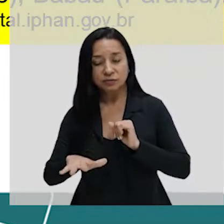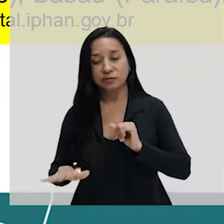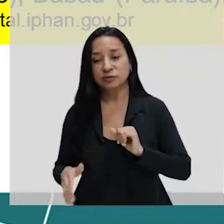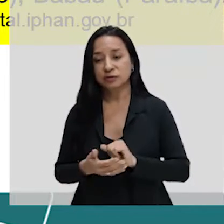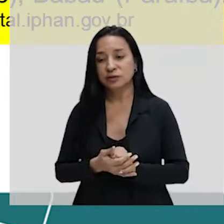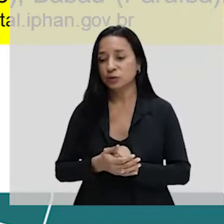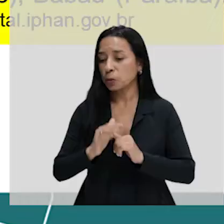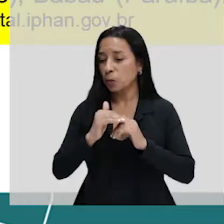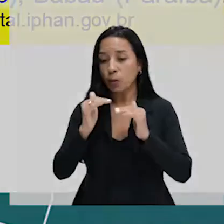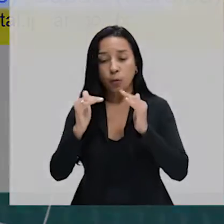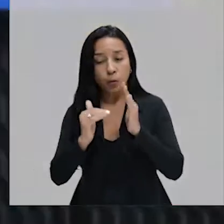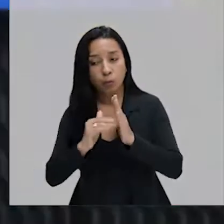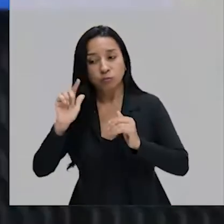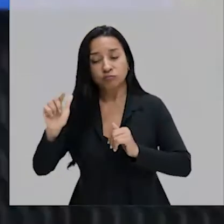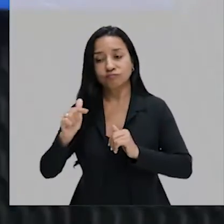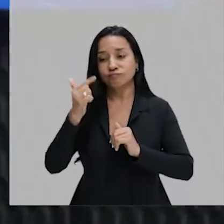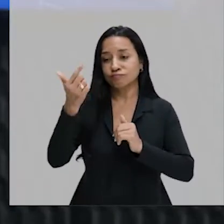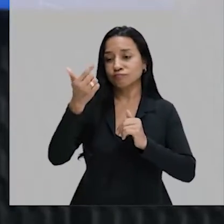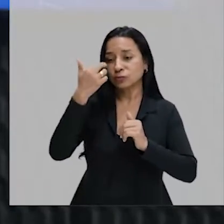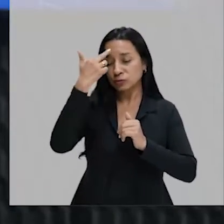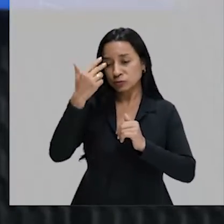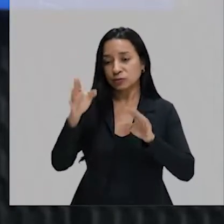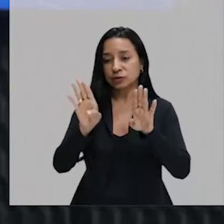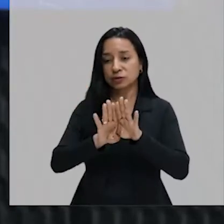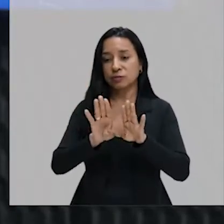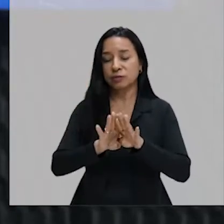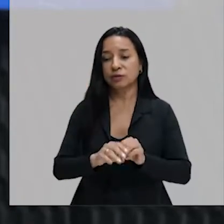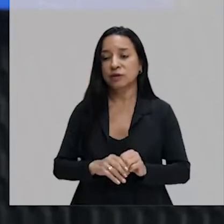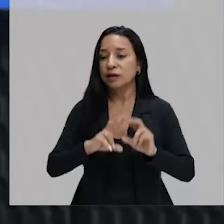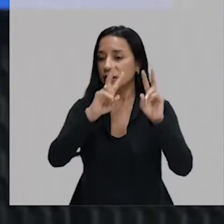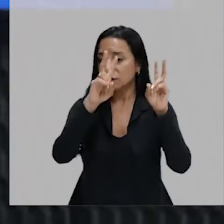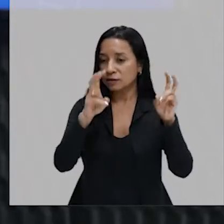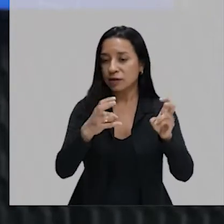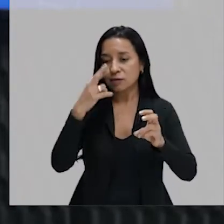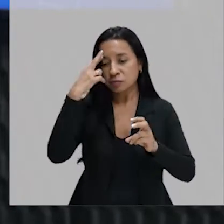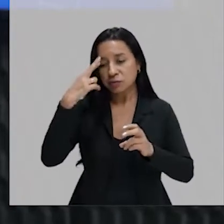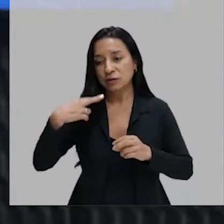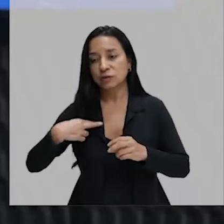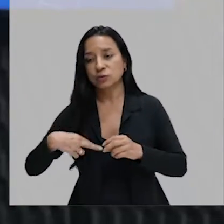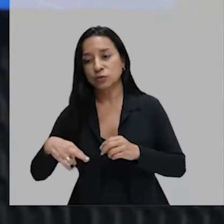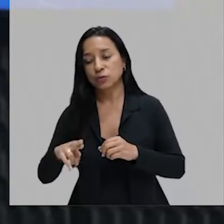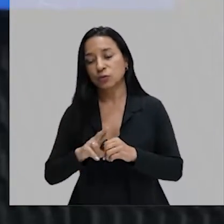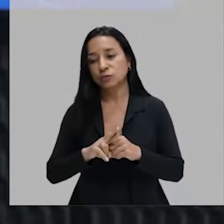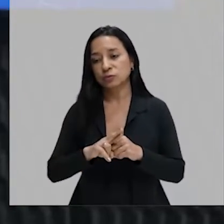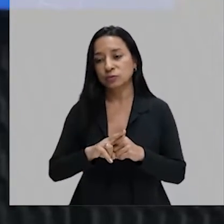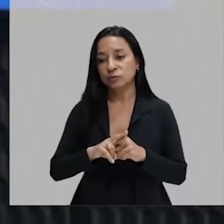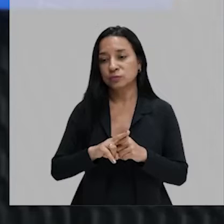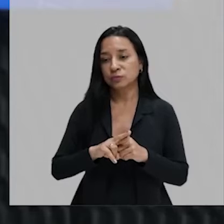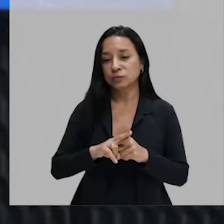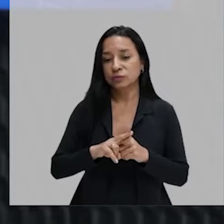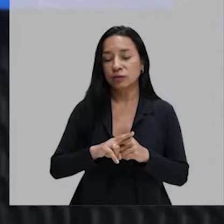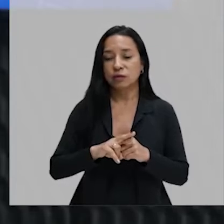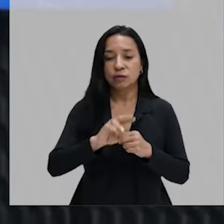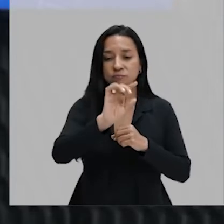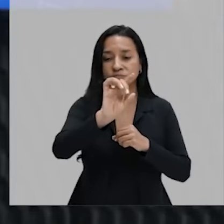religião, temas que não são religiosos, que são chamados de profanos, né? E a cada local do Brasil que